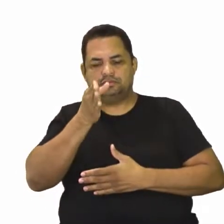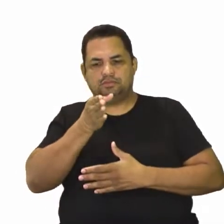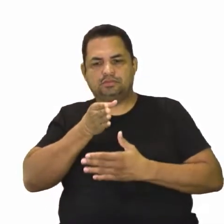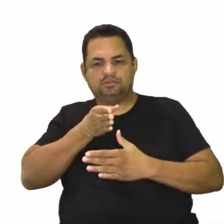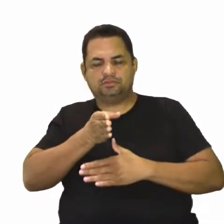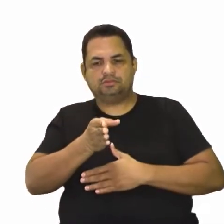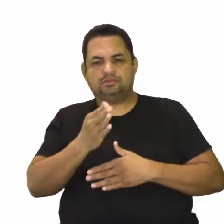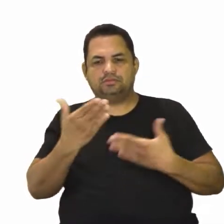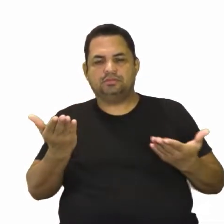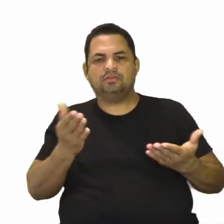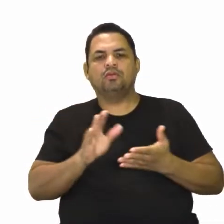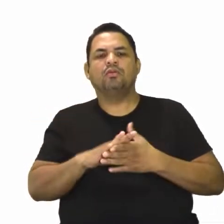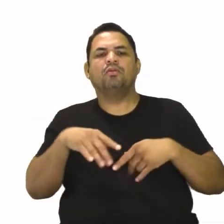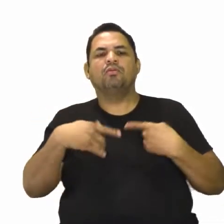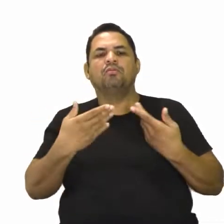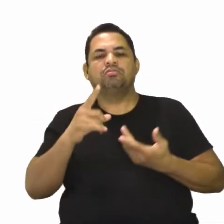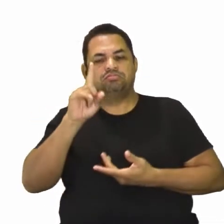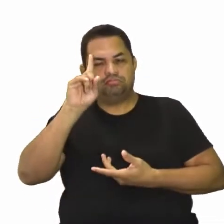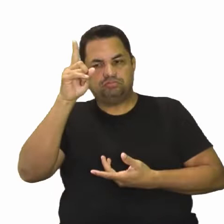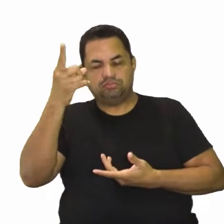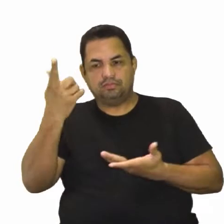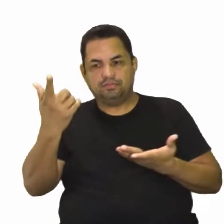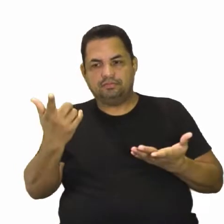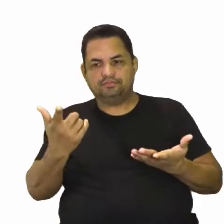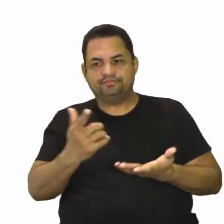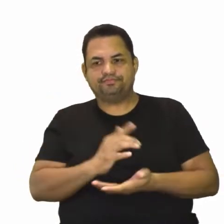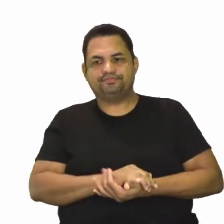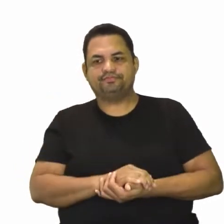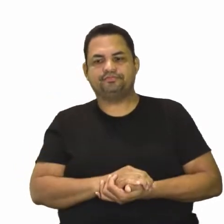Vocês têm ideia qual era a reivindicação deles?